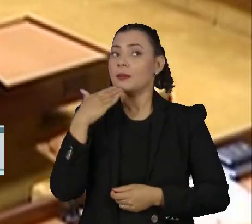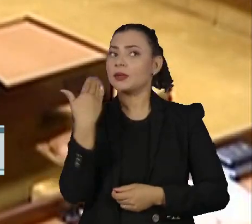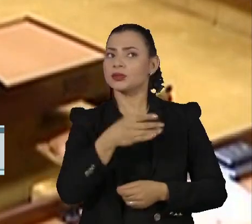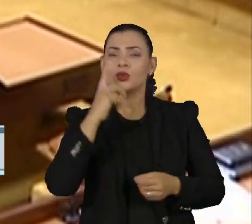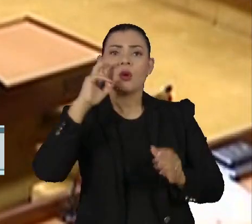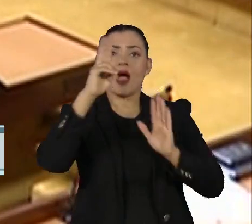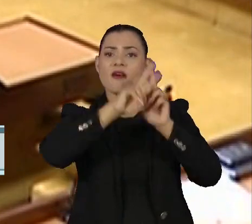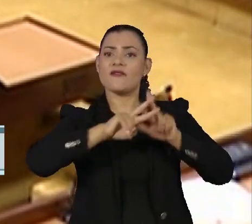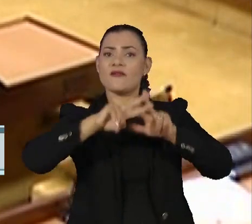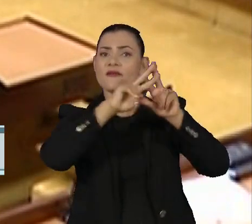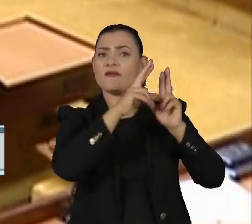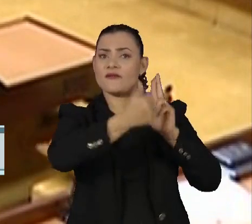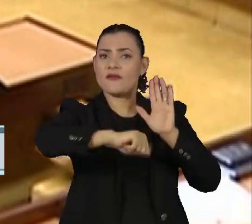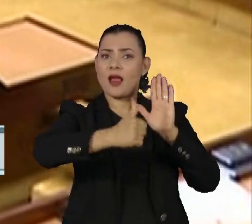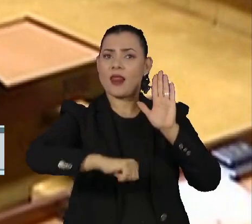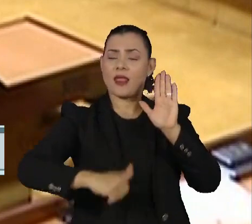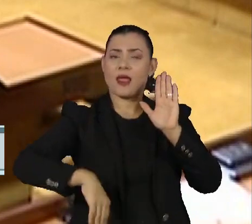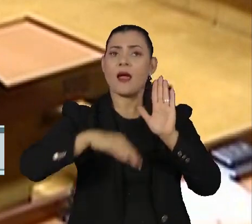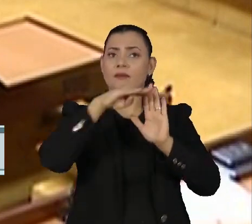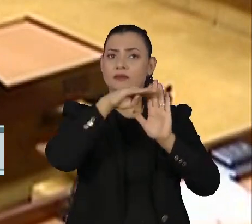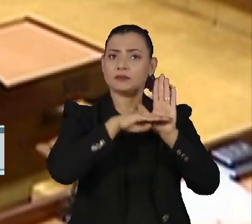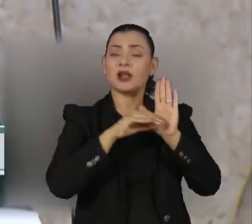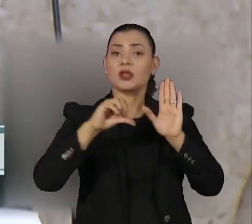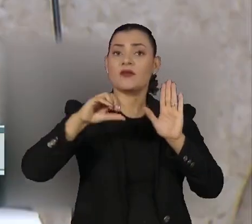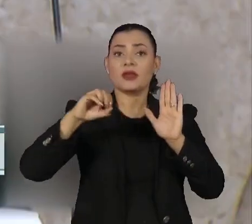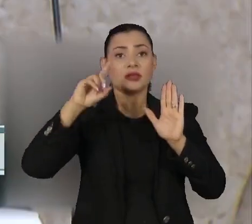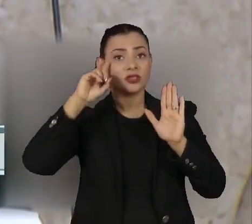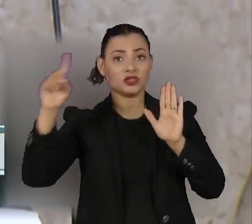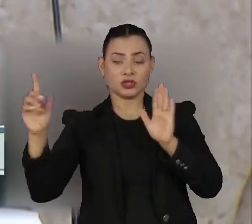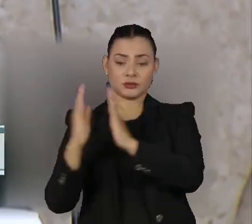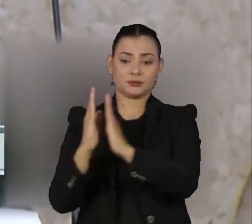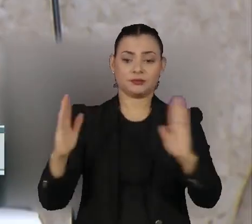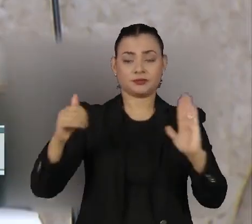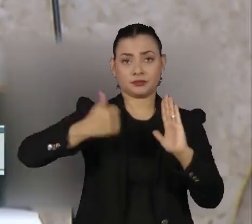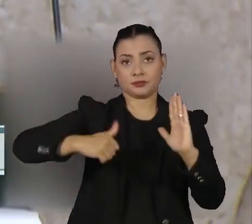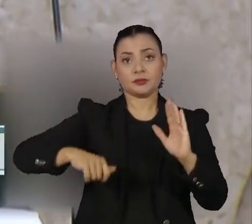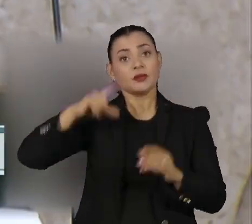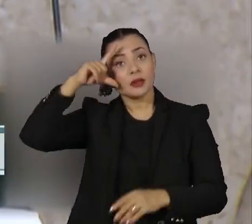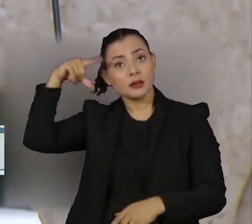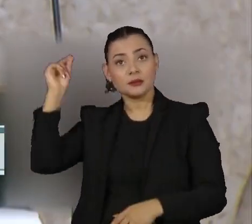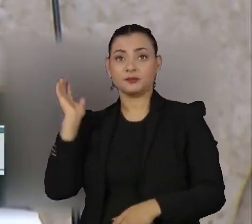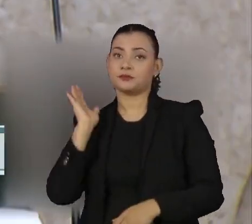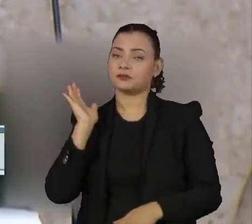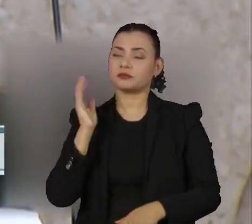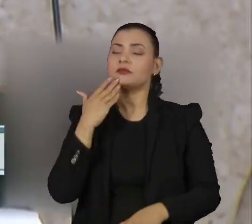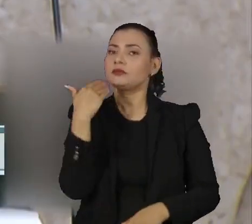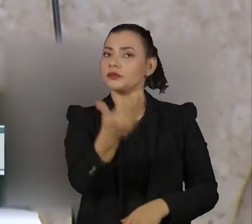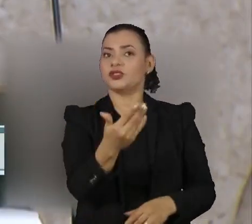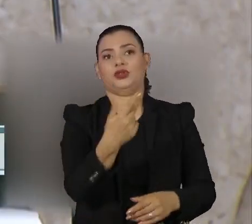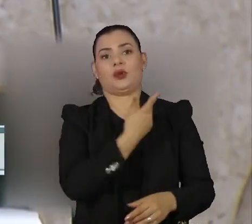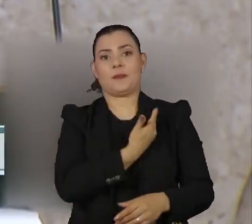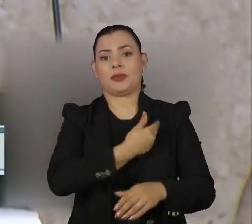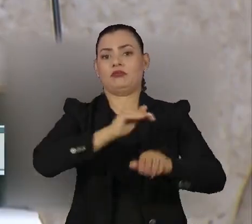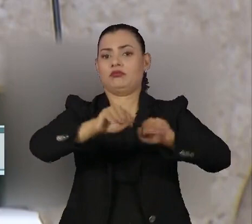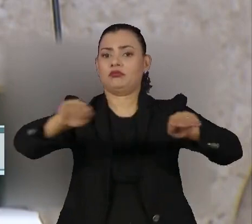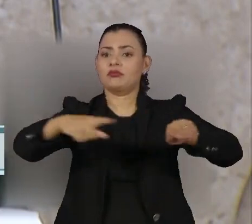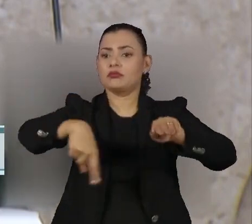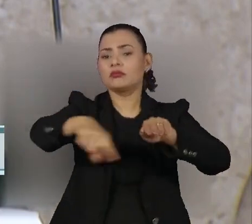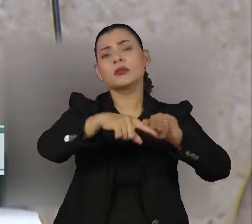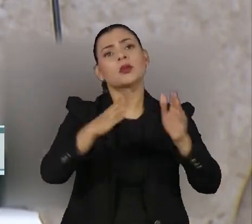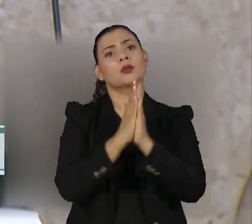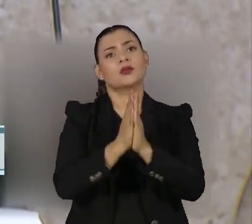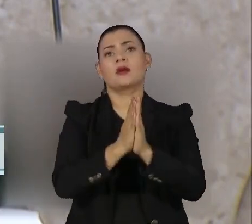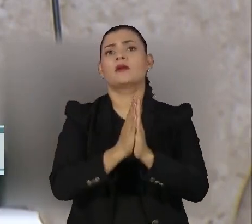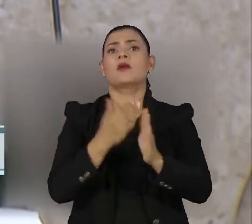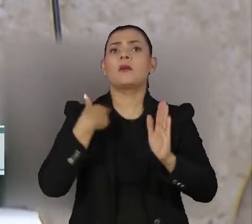que deve ser retomado em até 90 dias. A presidente Rosa Weber solicitou aos colegas que não haja mais qualquer